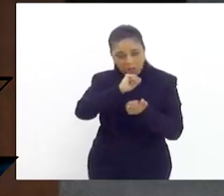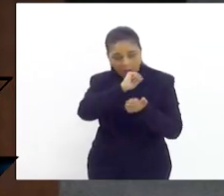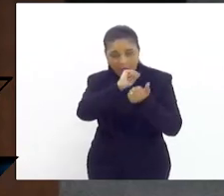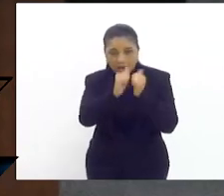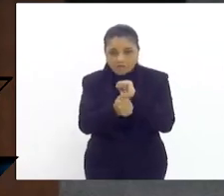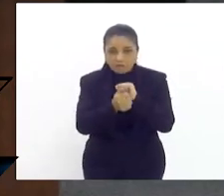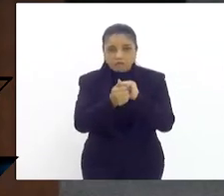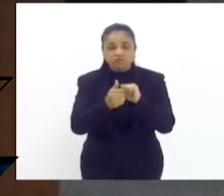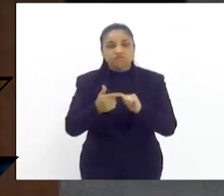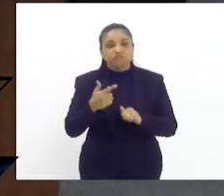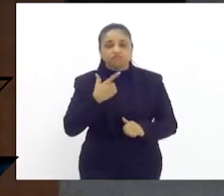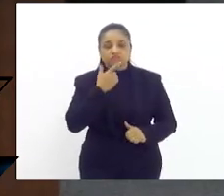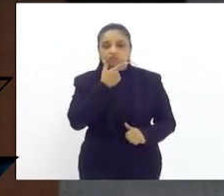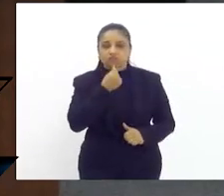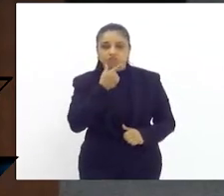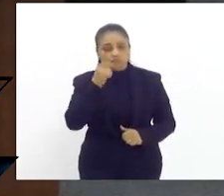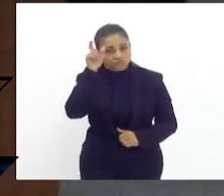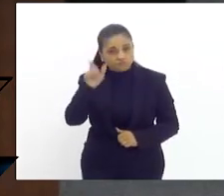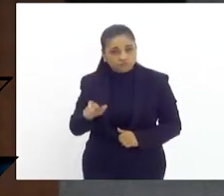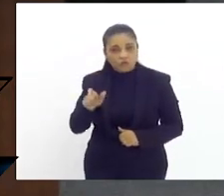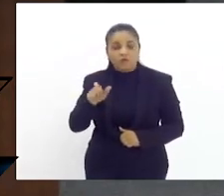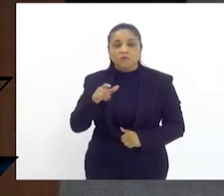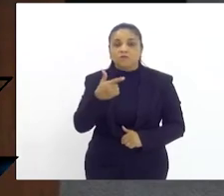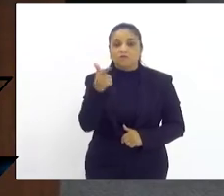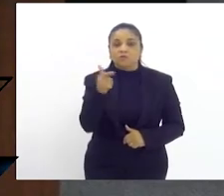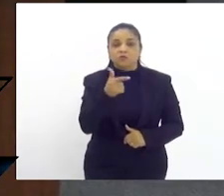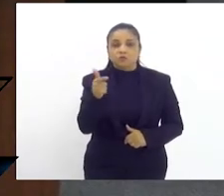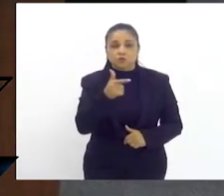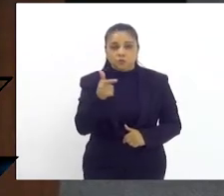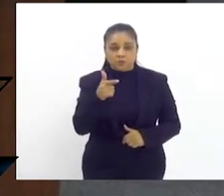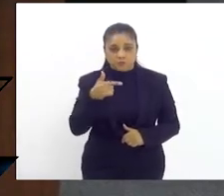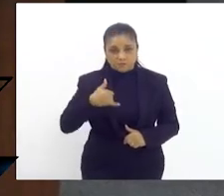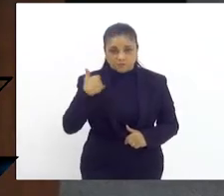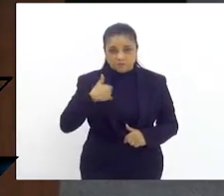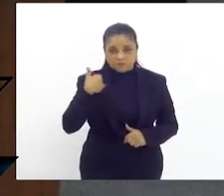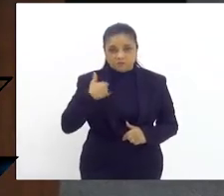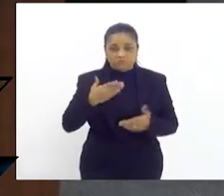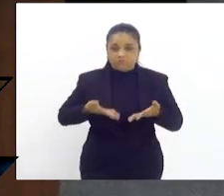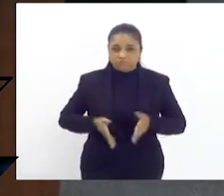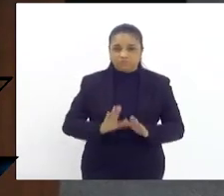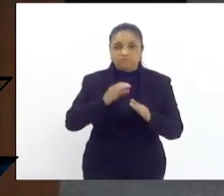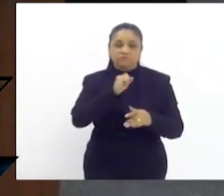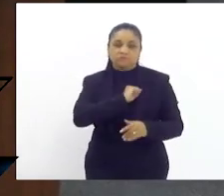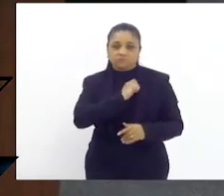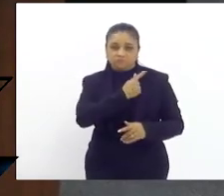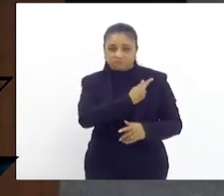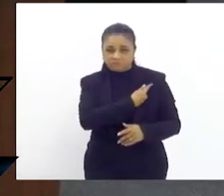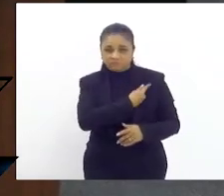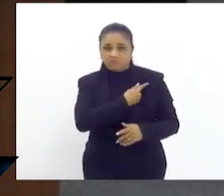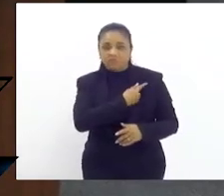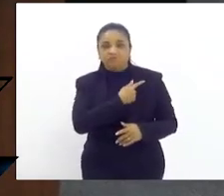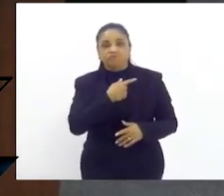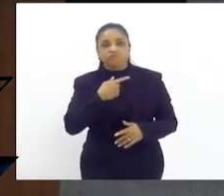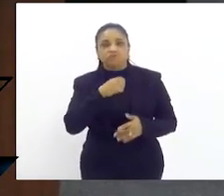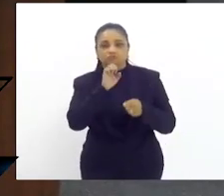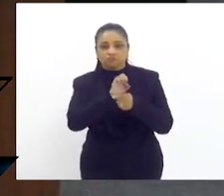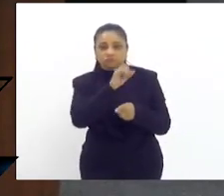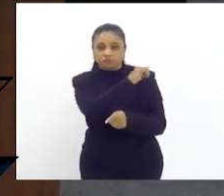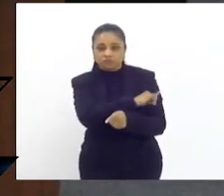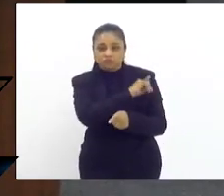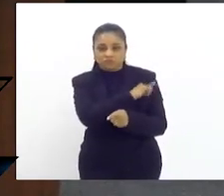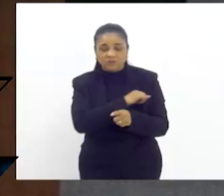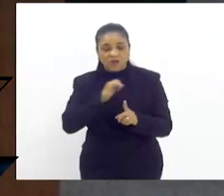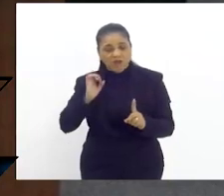anos nascido no dia 10 de junho de 2020 na cidade de São Gonçalo no estado do Rio de Janeiro que sofreu uma agressão